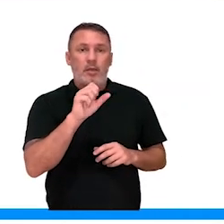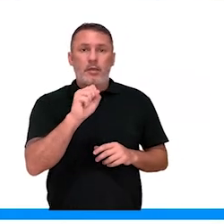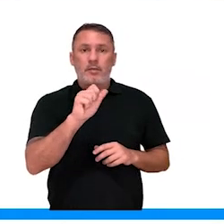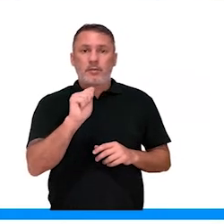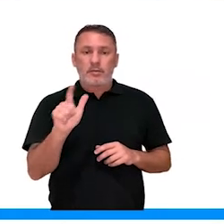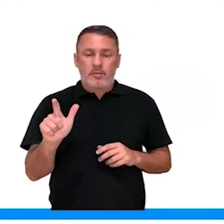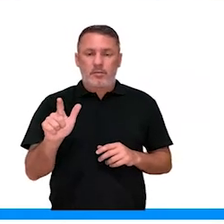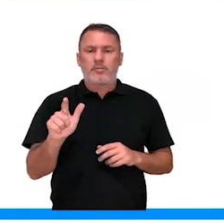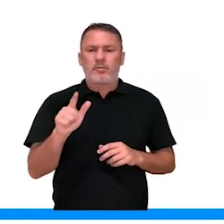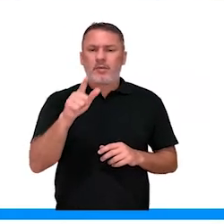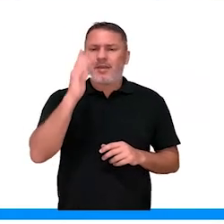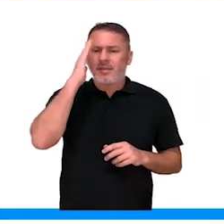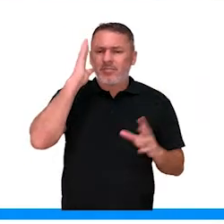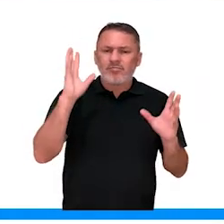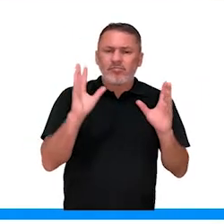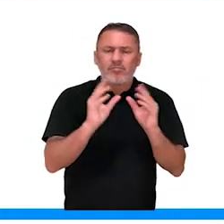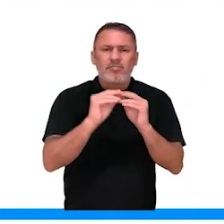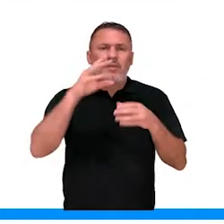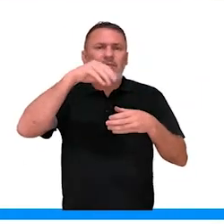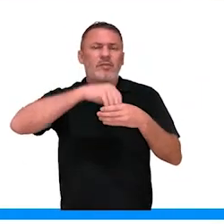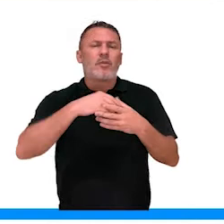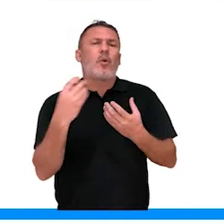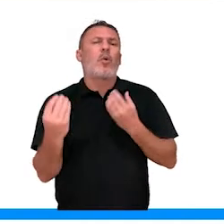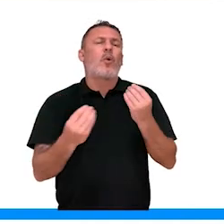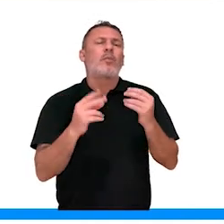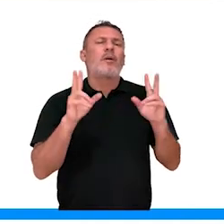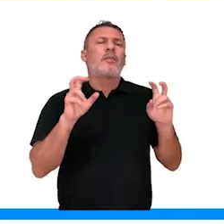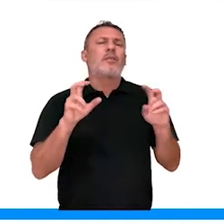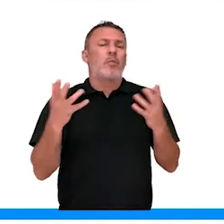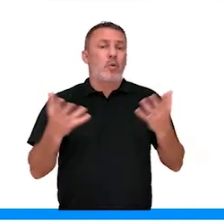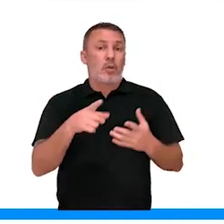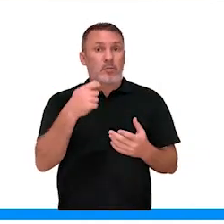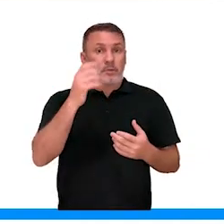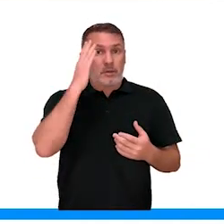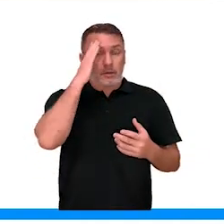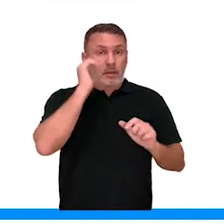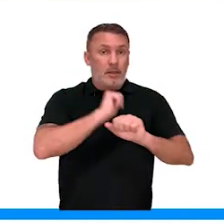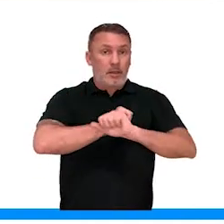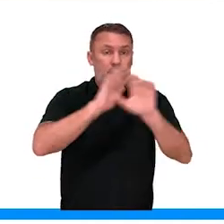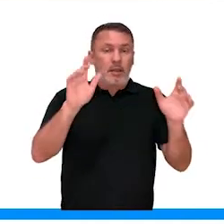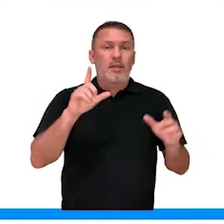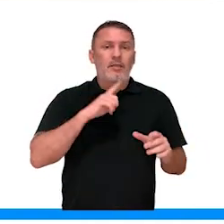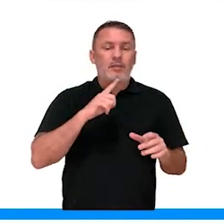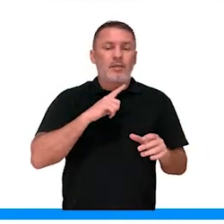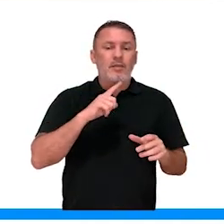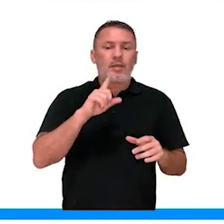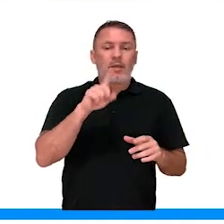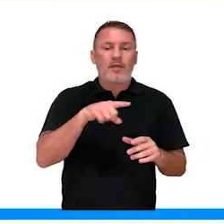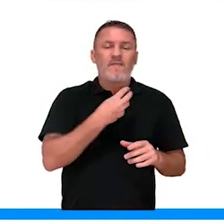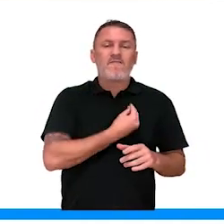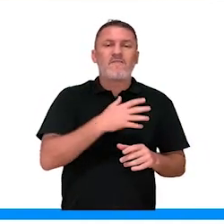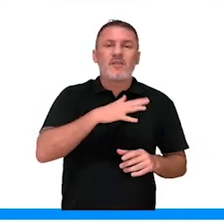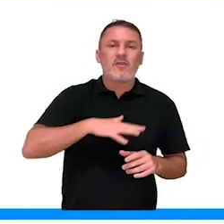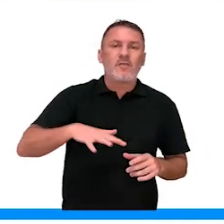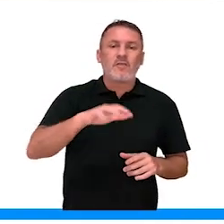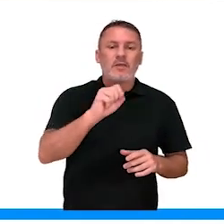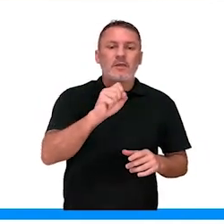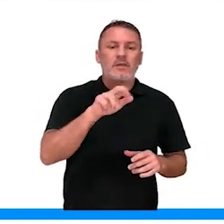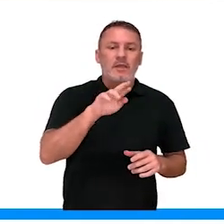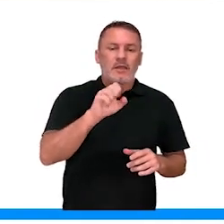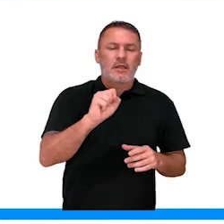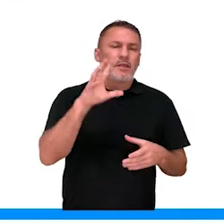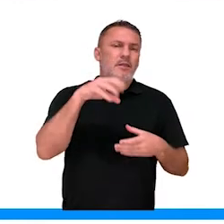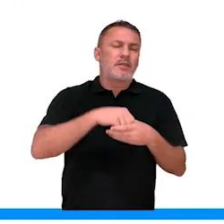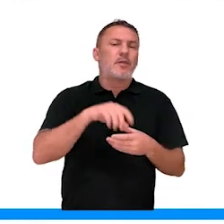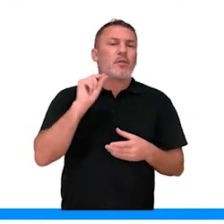minerais. Para a gente entender um pouco melhor sobre isso, a gente precisa entender de que os seres vivos são constituídos. Então